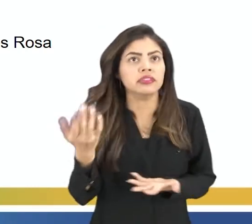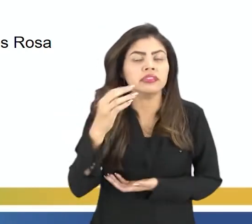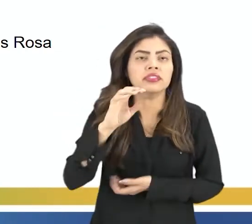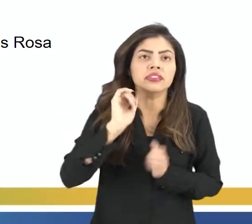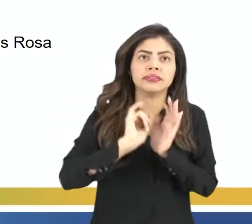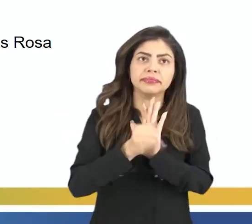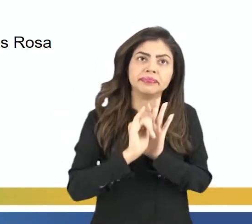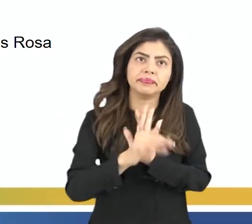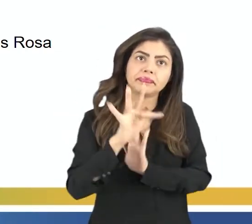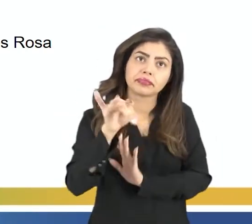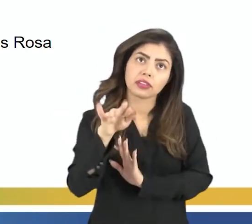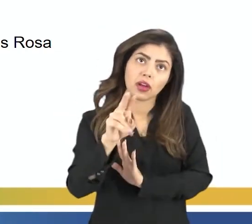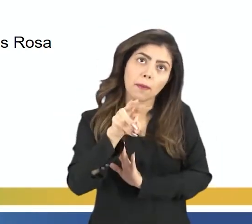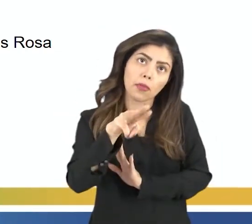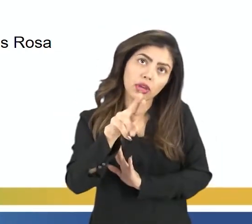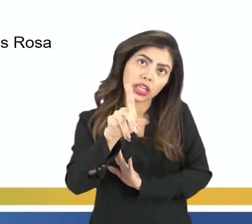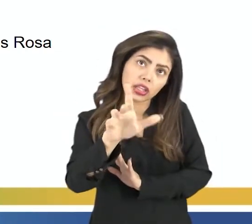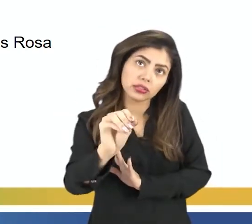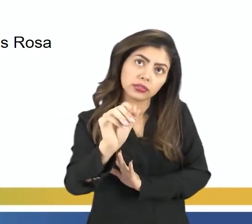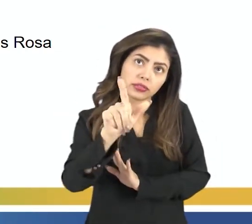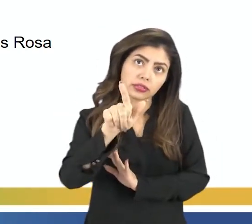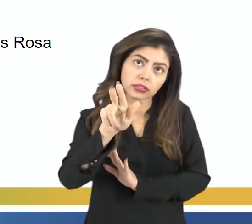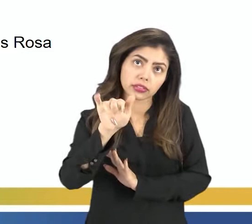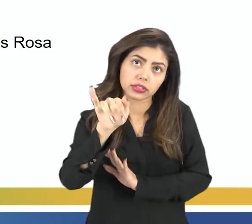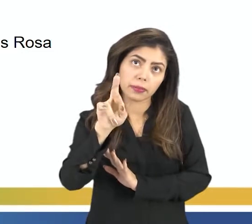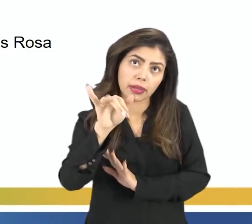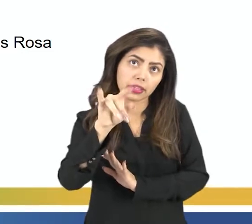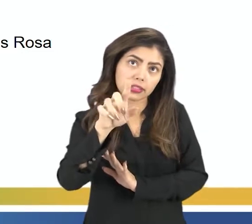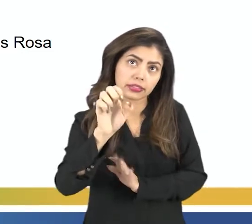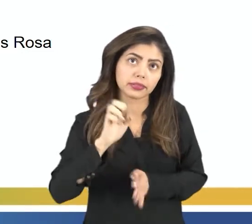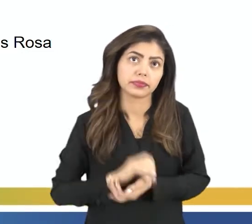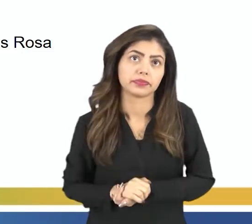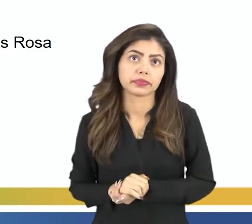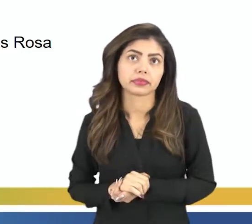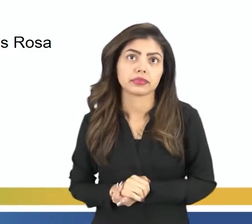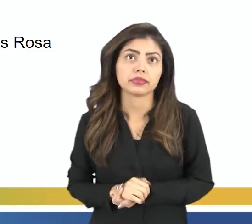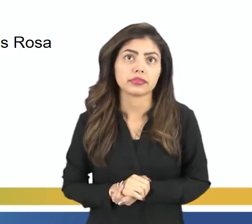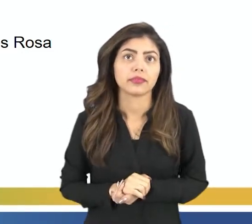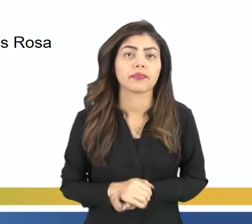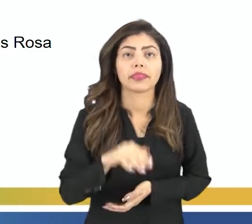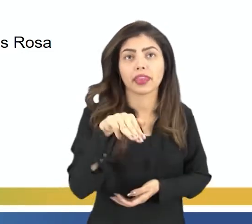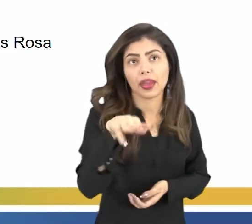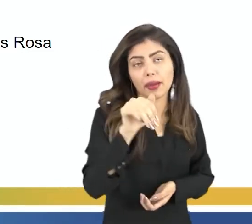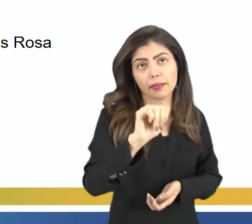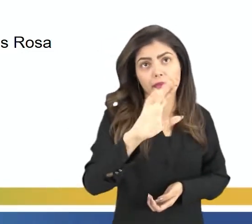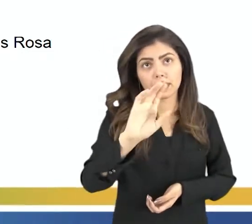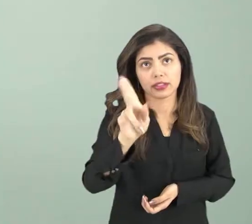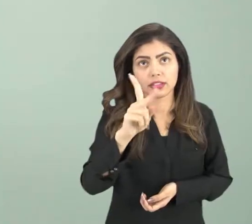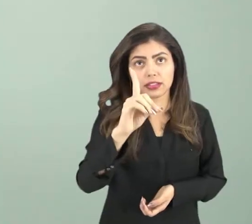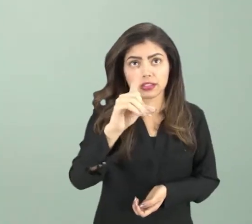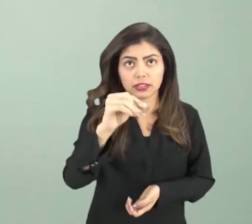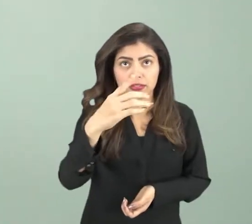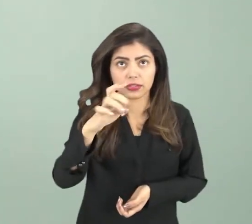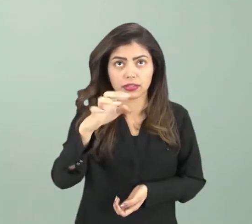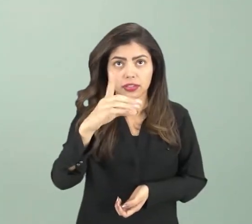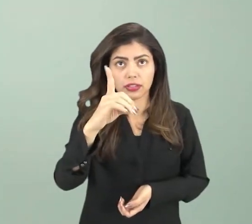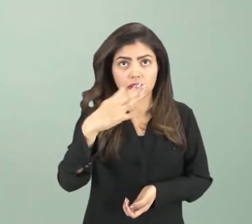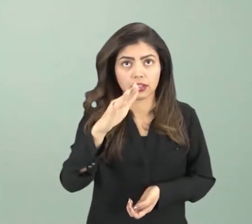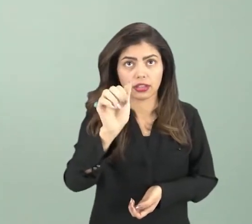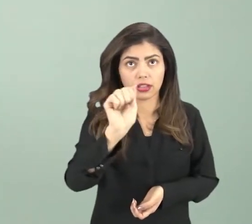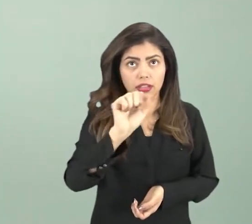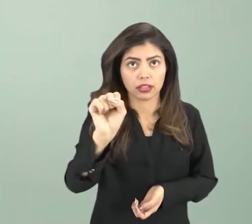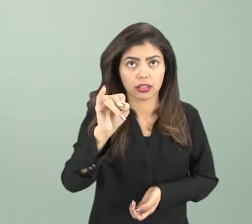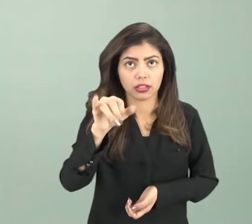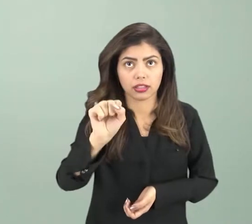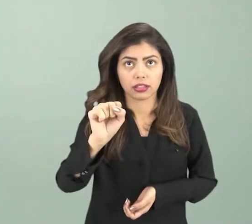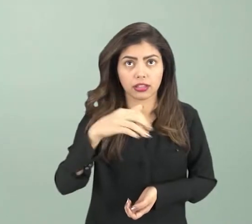Nós temos Murilo Rubião e Guimarães Rosa. Contos comuns, situações cotidianas. Machado de Assis, galera. Tá estudando pro Enem